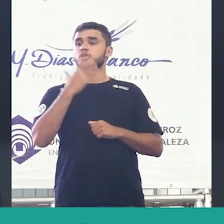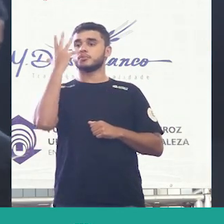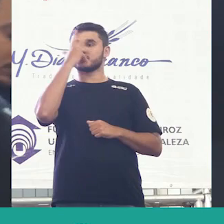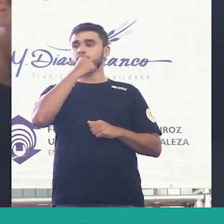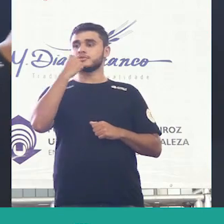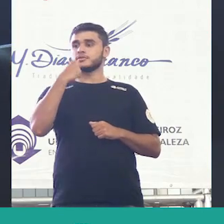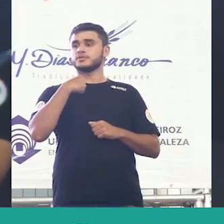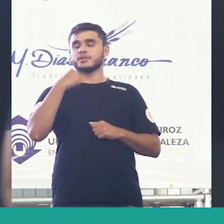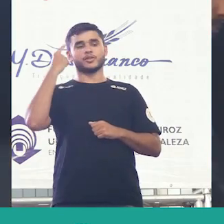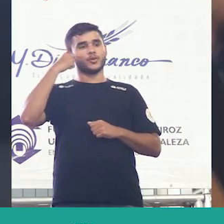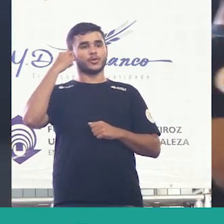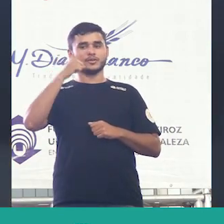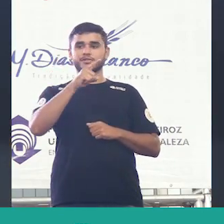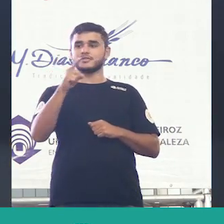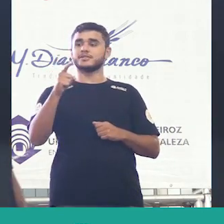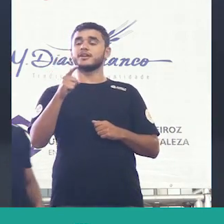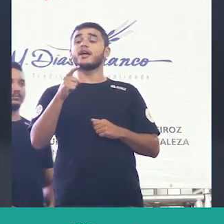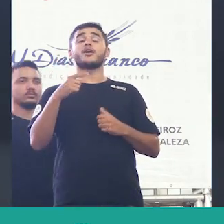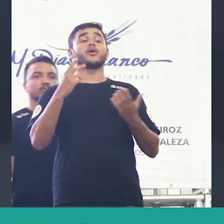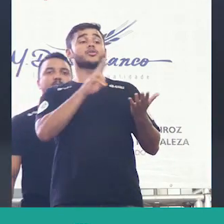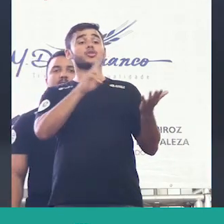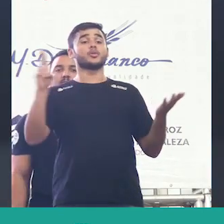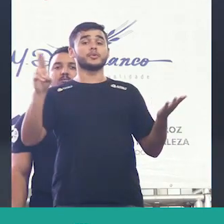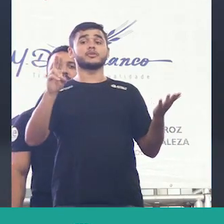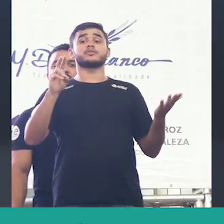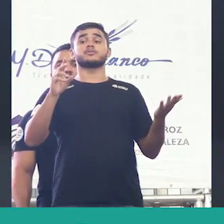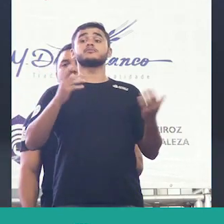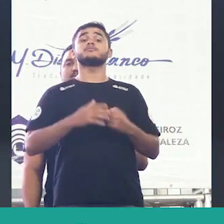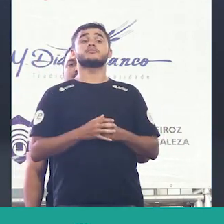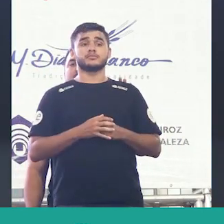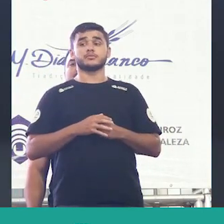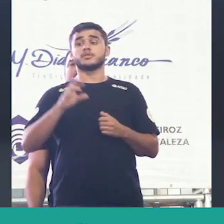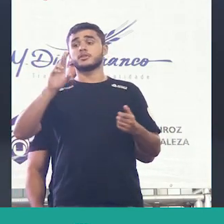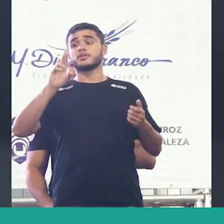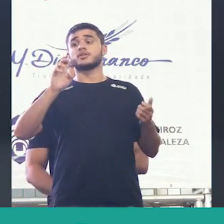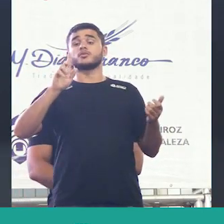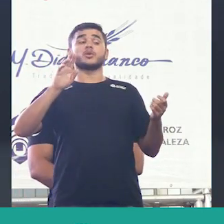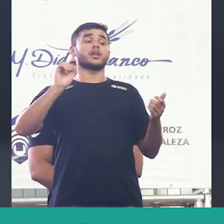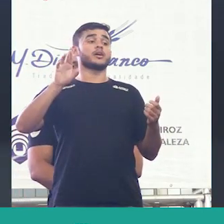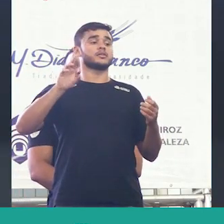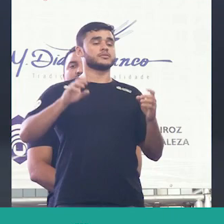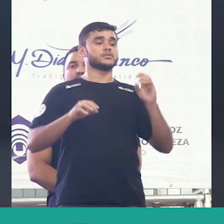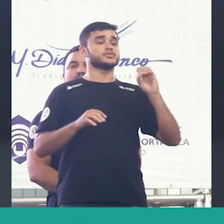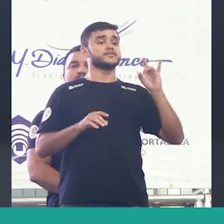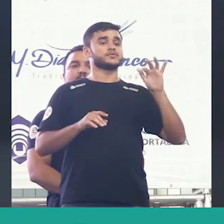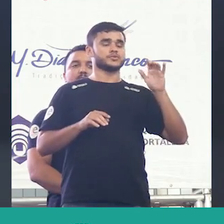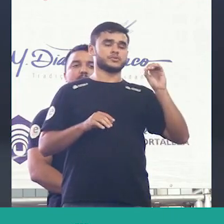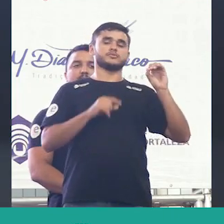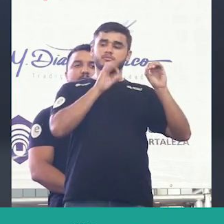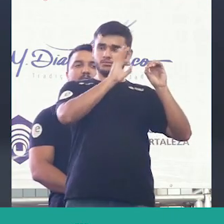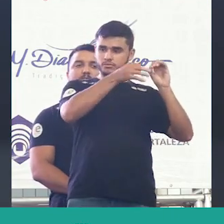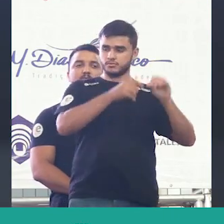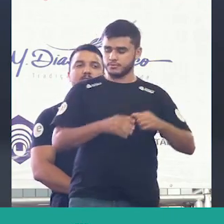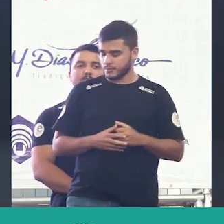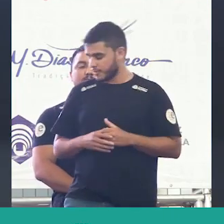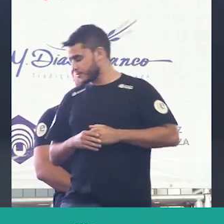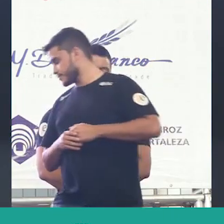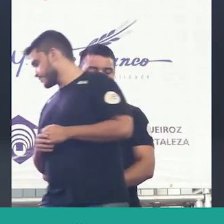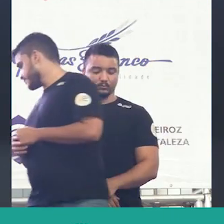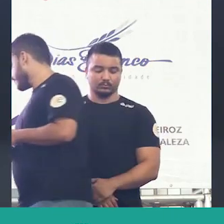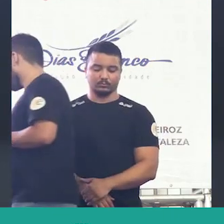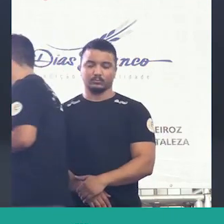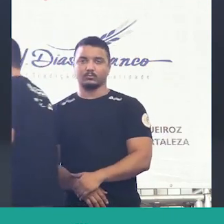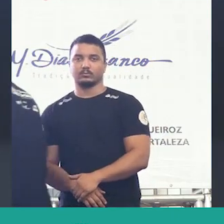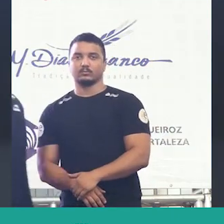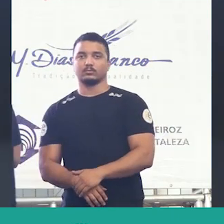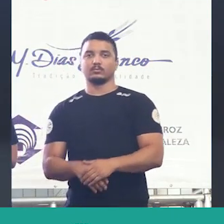é isso? Doideira. Não. Estou falando assim. Reflexão o quê? Regular ou difusa? Difusa. Porque a luz que sai